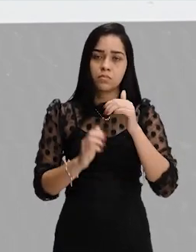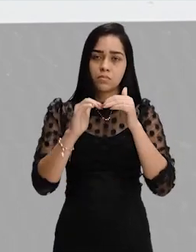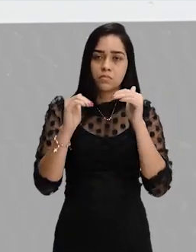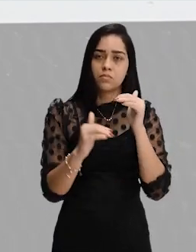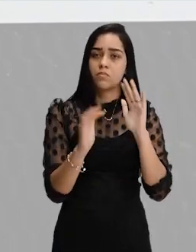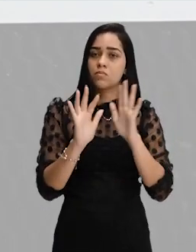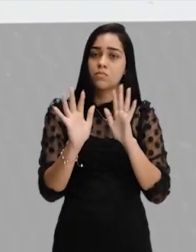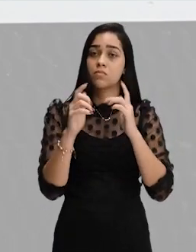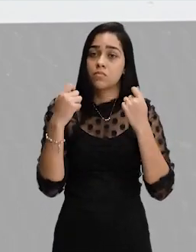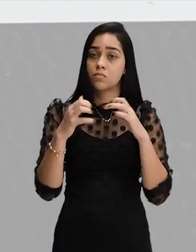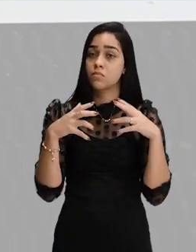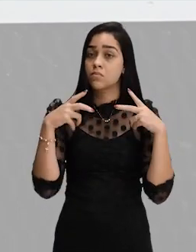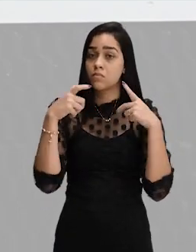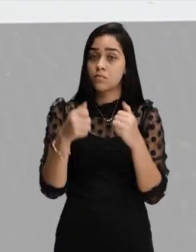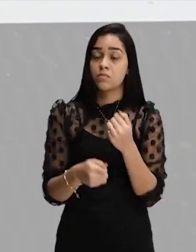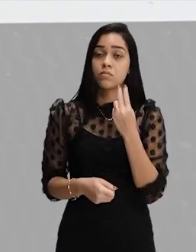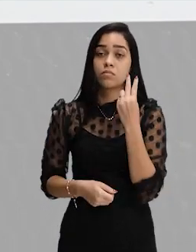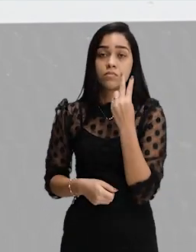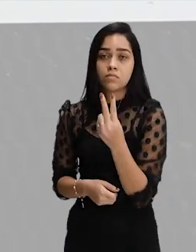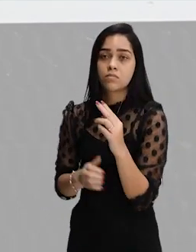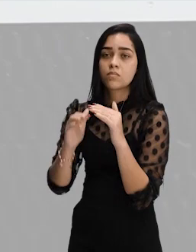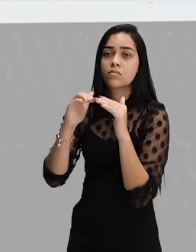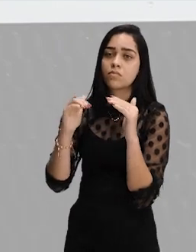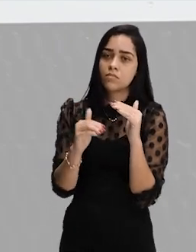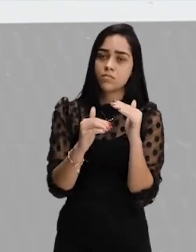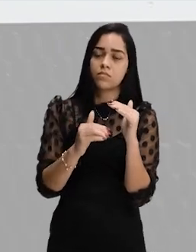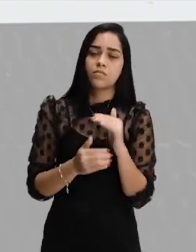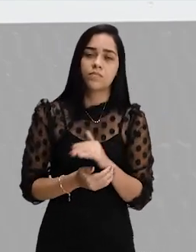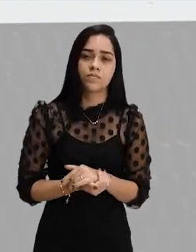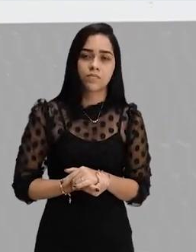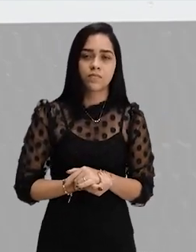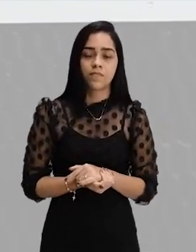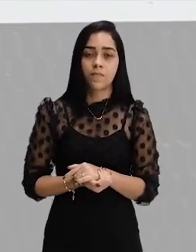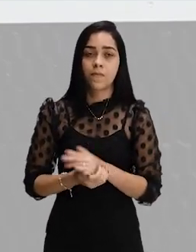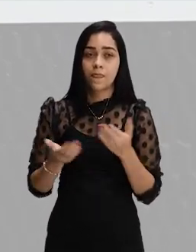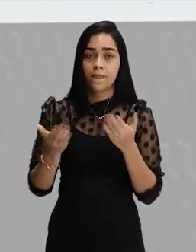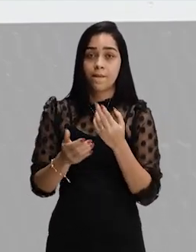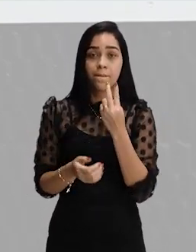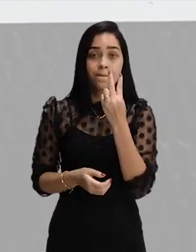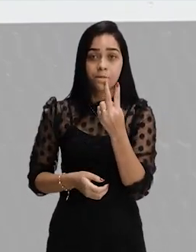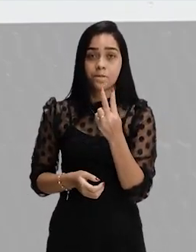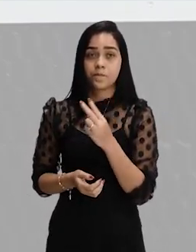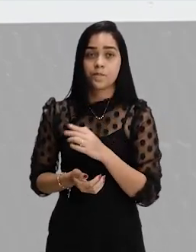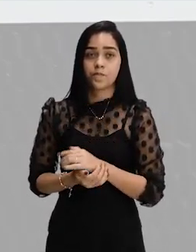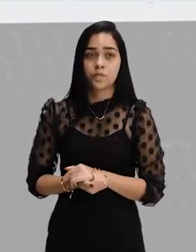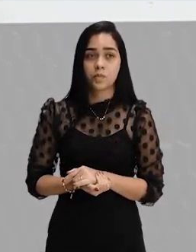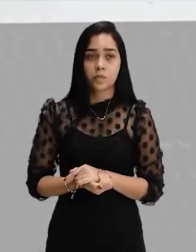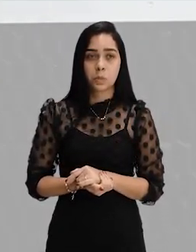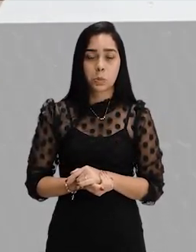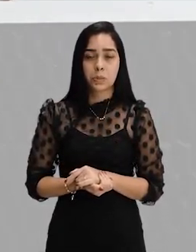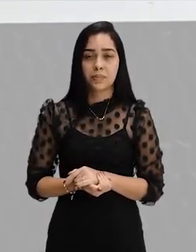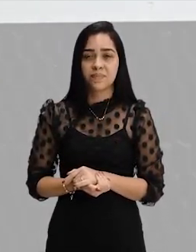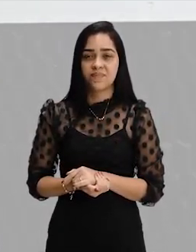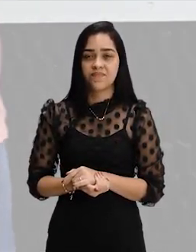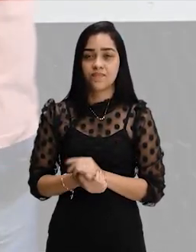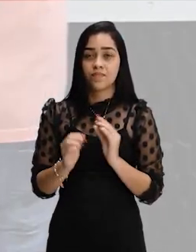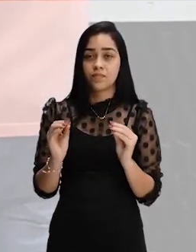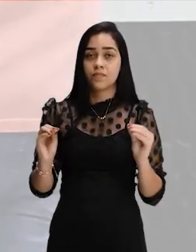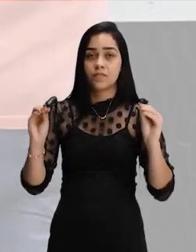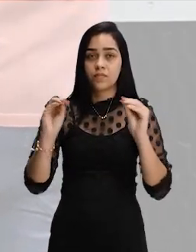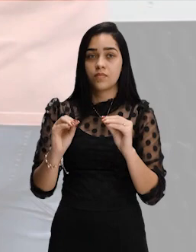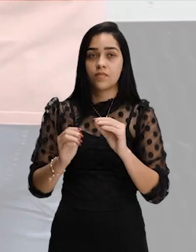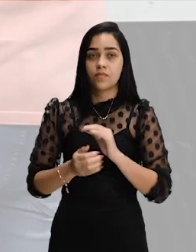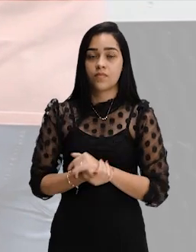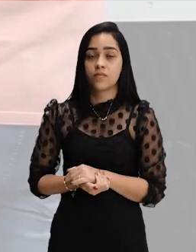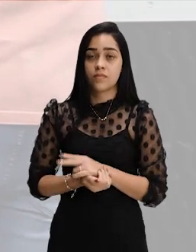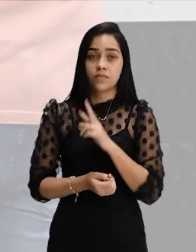desigualdade, tem que satisfazer as duas desigualdades. Então, vamos fazer a 2. Olha só, vamos colocar aqui